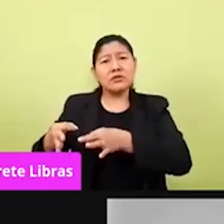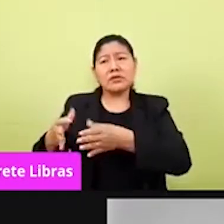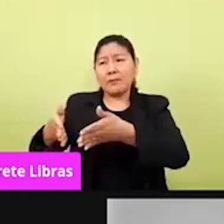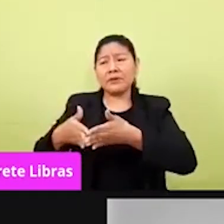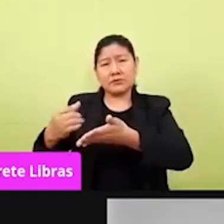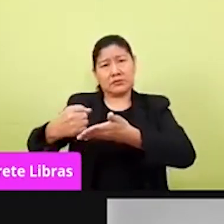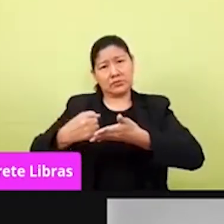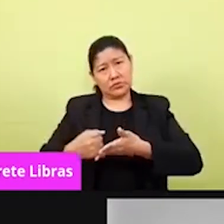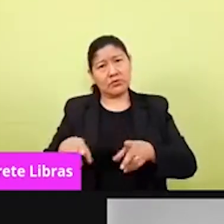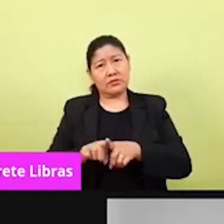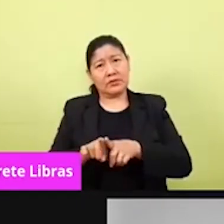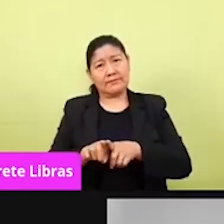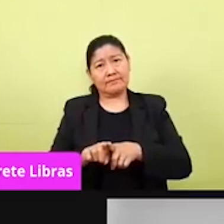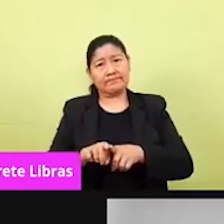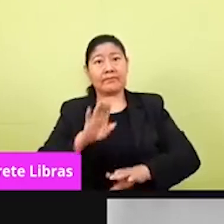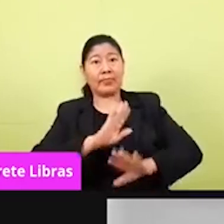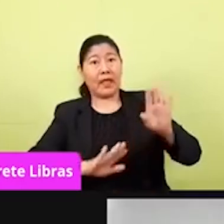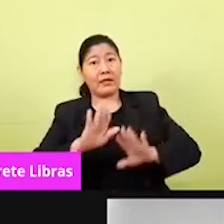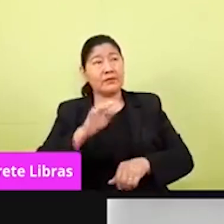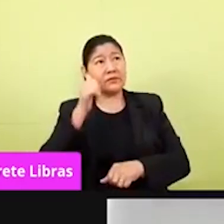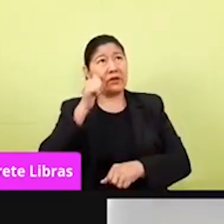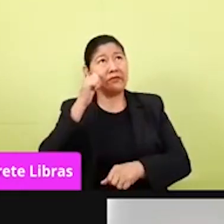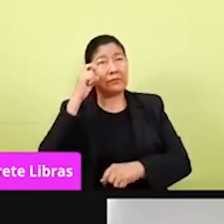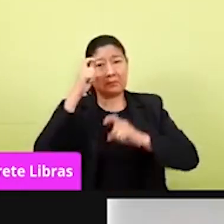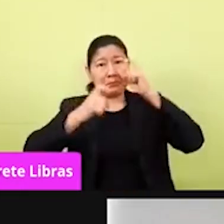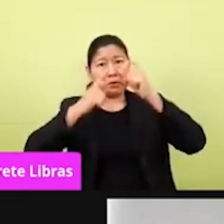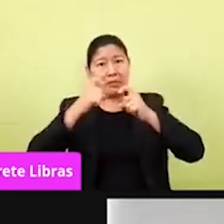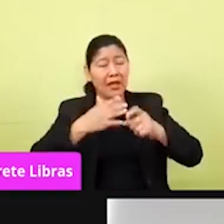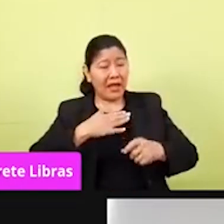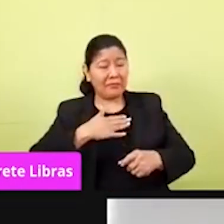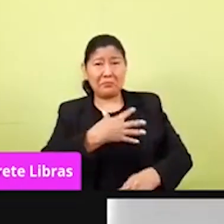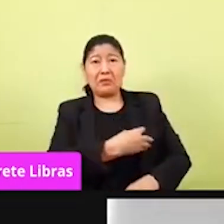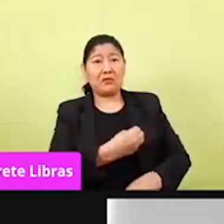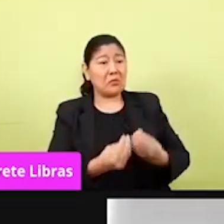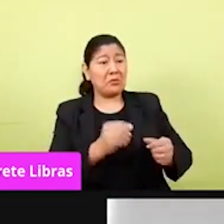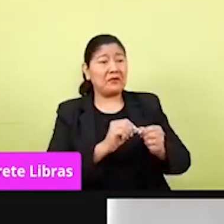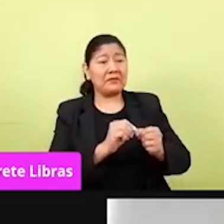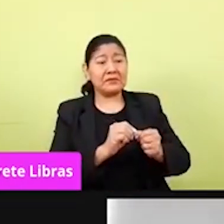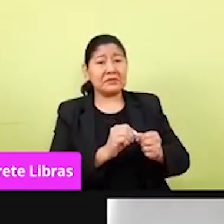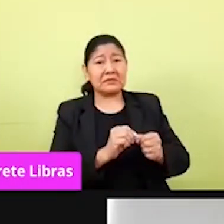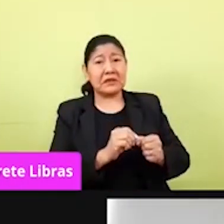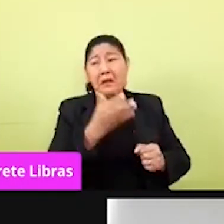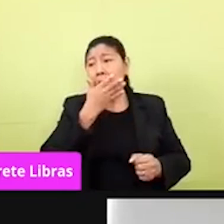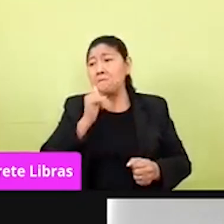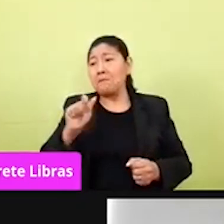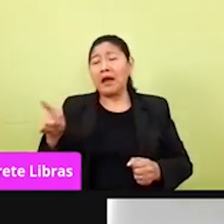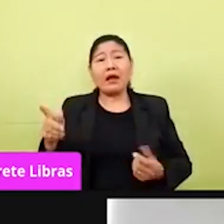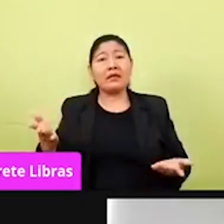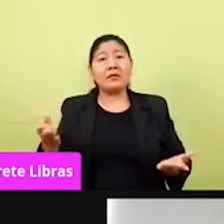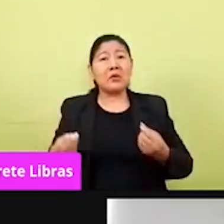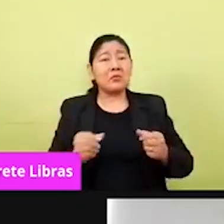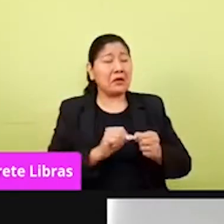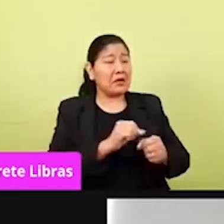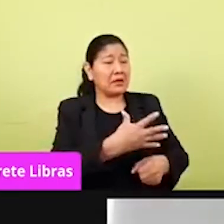um relacionamento, porque pensam nos filhos, como é que os filhos vão viver. Então, tem várias orientações que ela pode